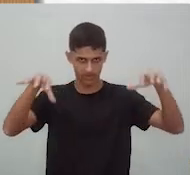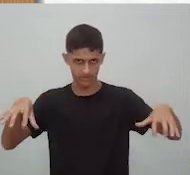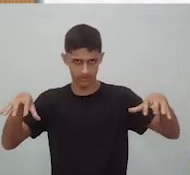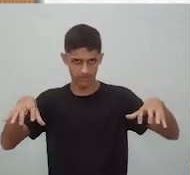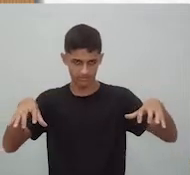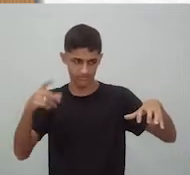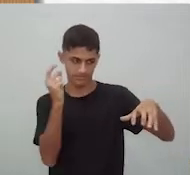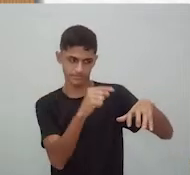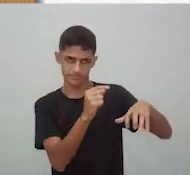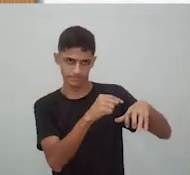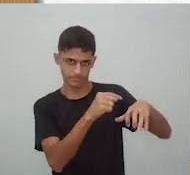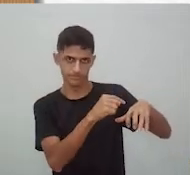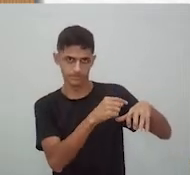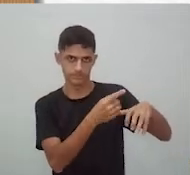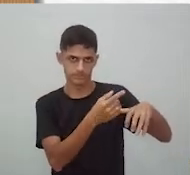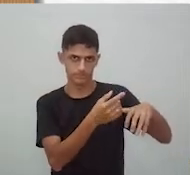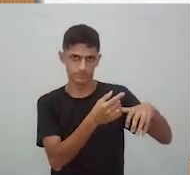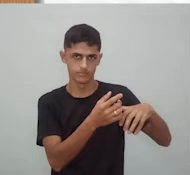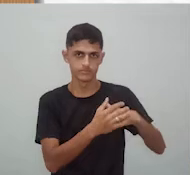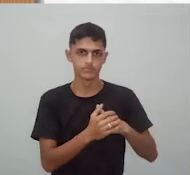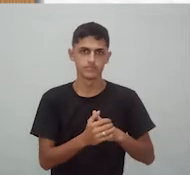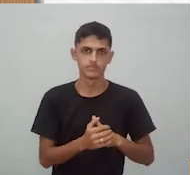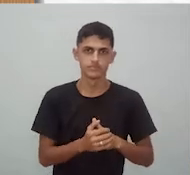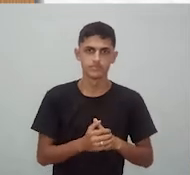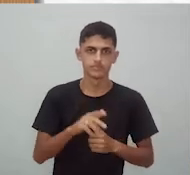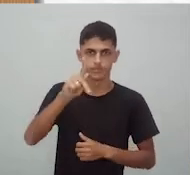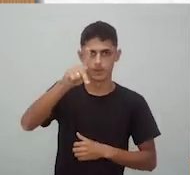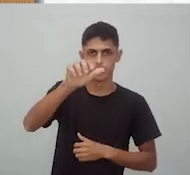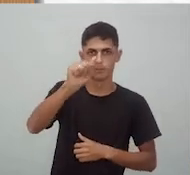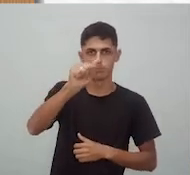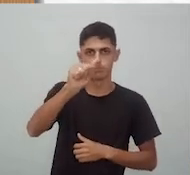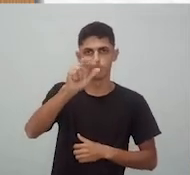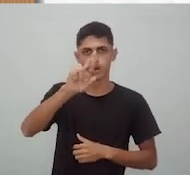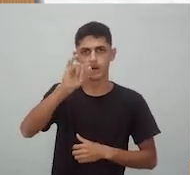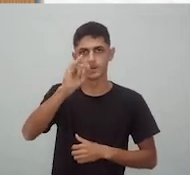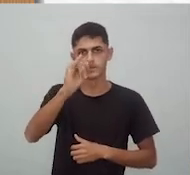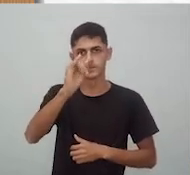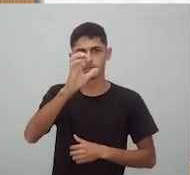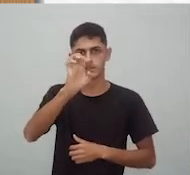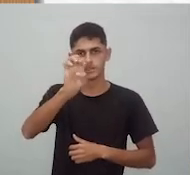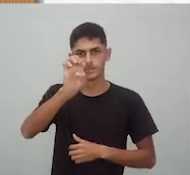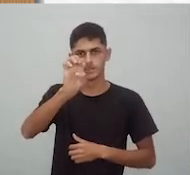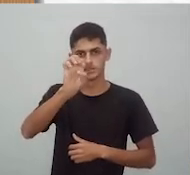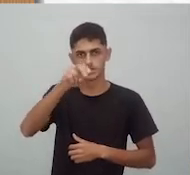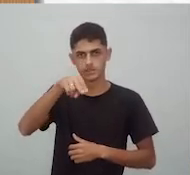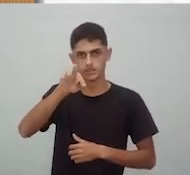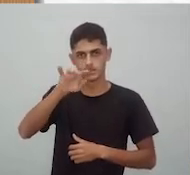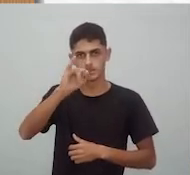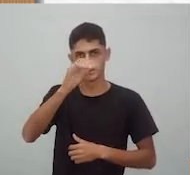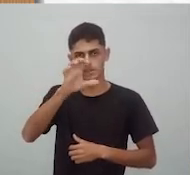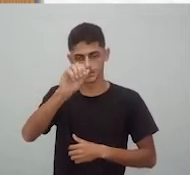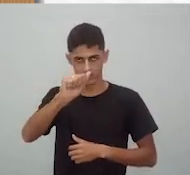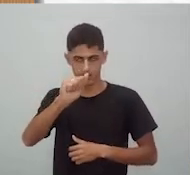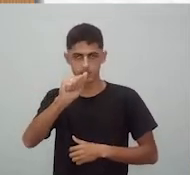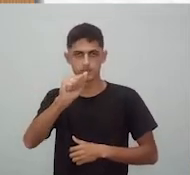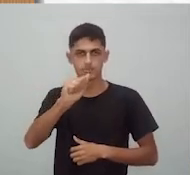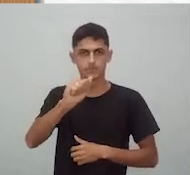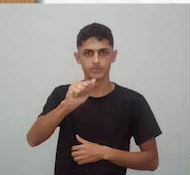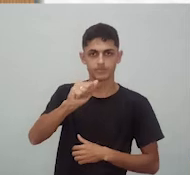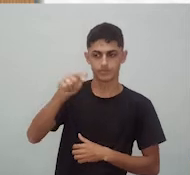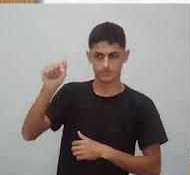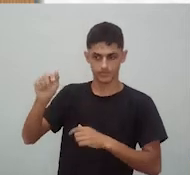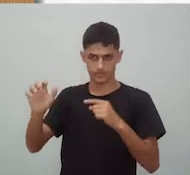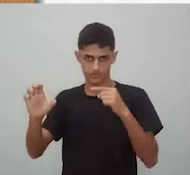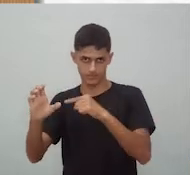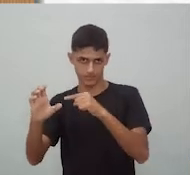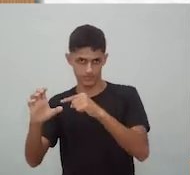que é a parte parasimpática e a parte simpática. A diferença de uma para outra é que